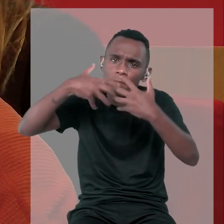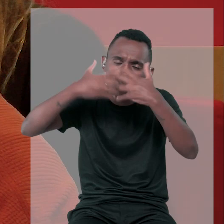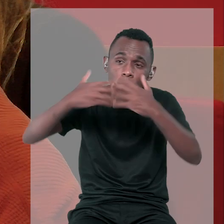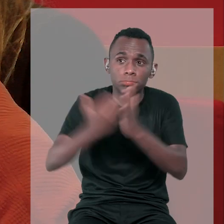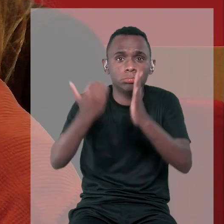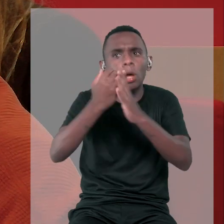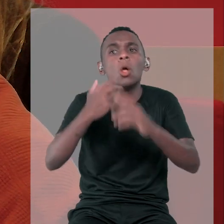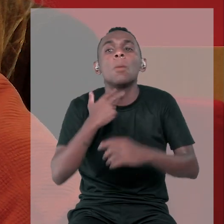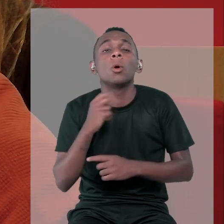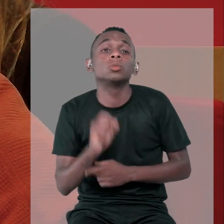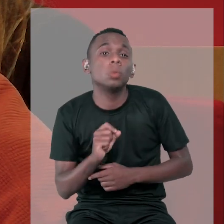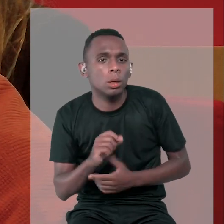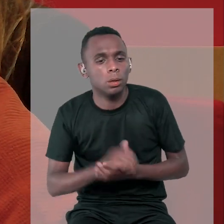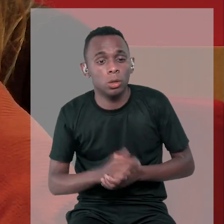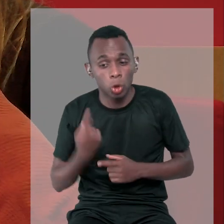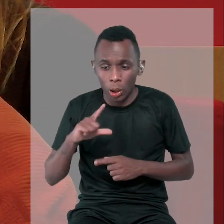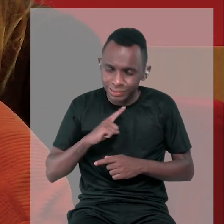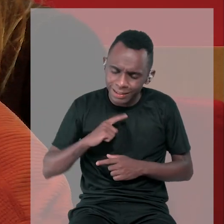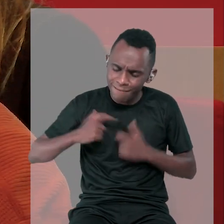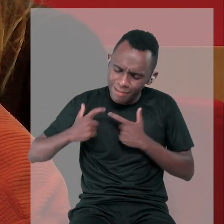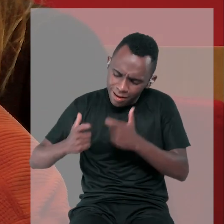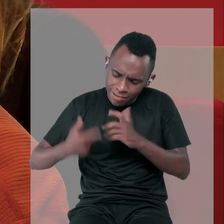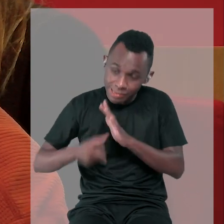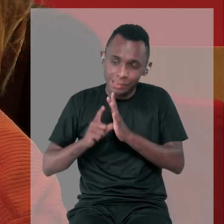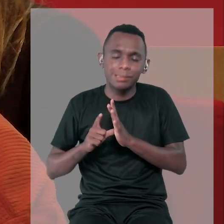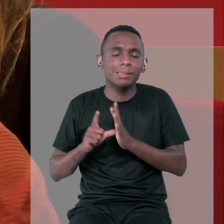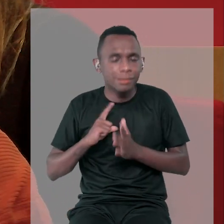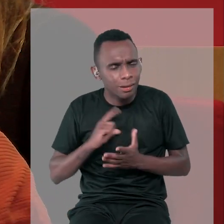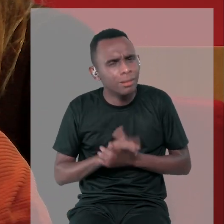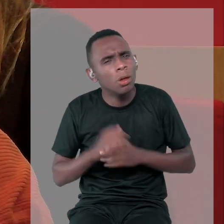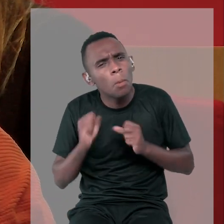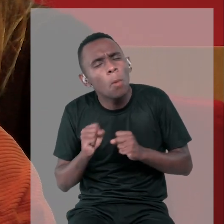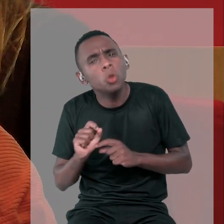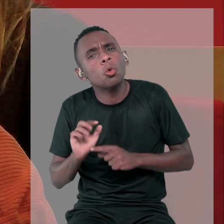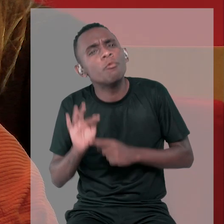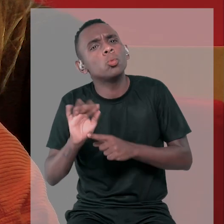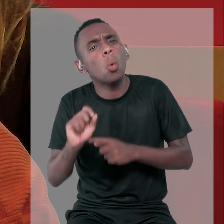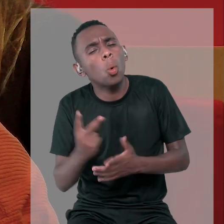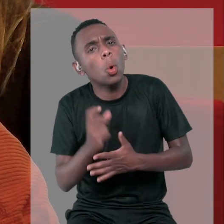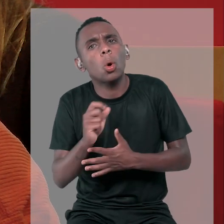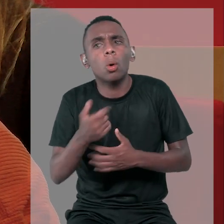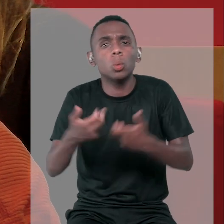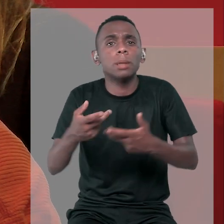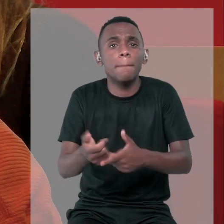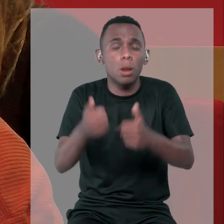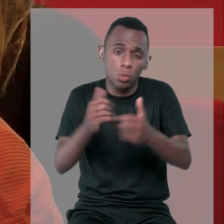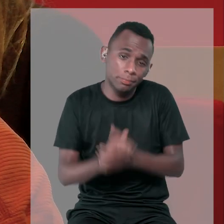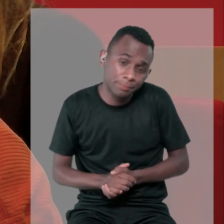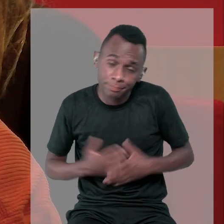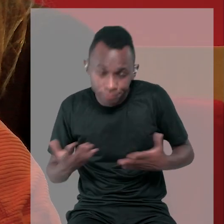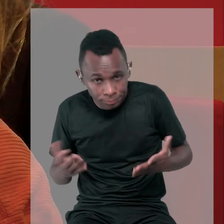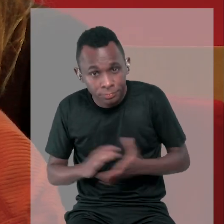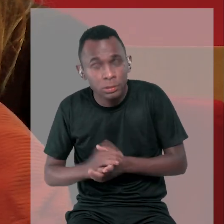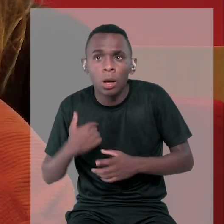vamos ter muitas guerras antes disso. Será que isso não pode gerar uma coisa melhor? A distopia eu vejo